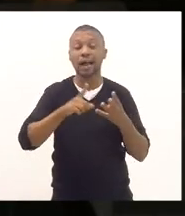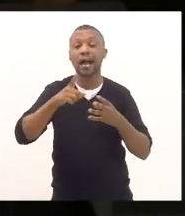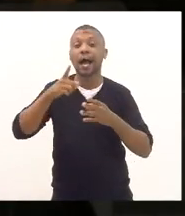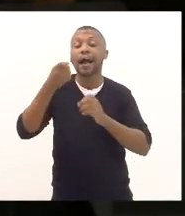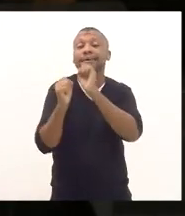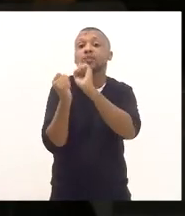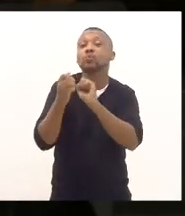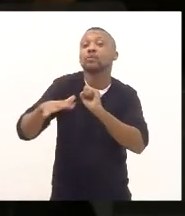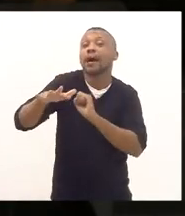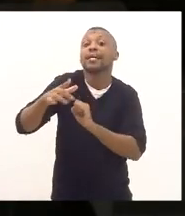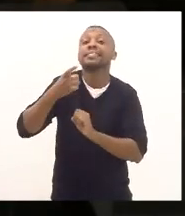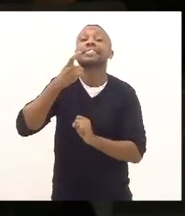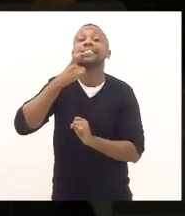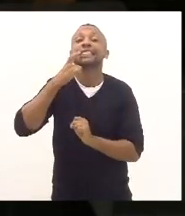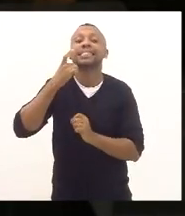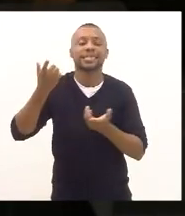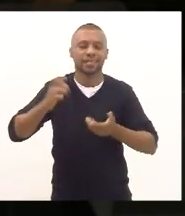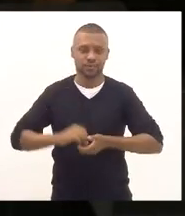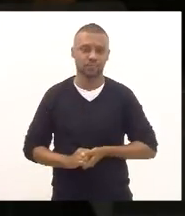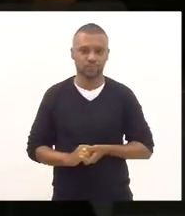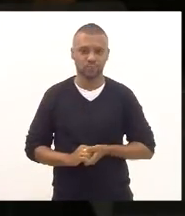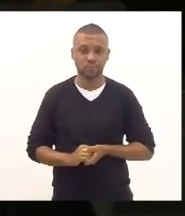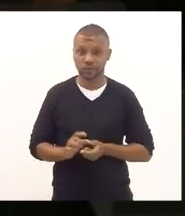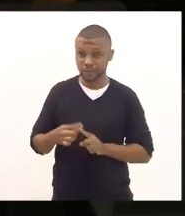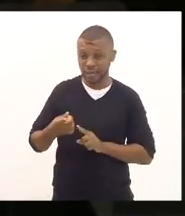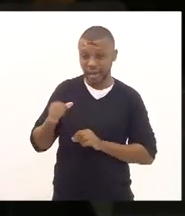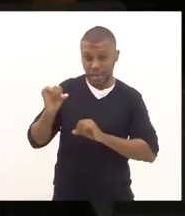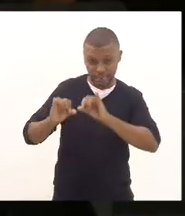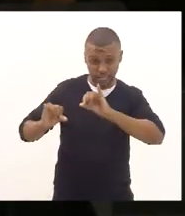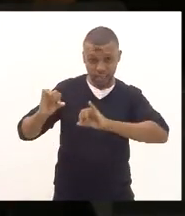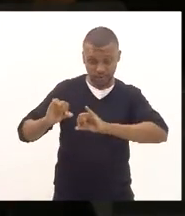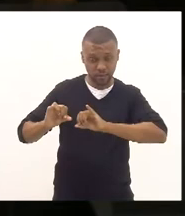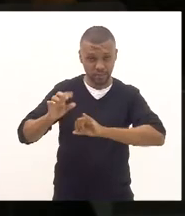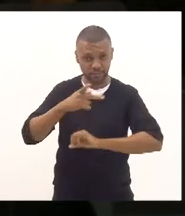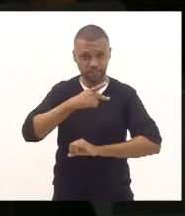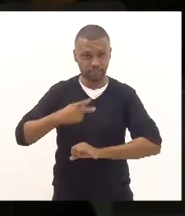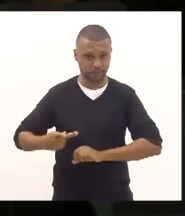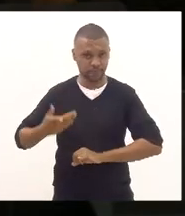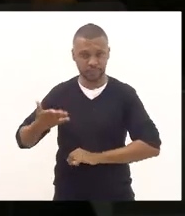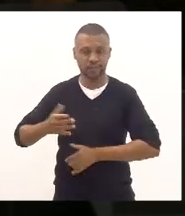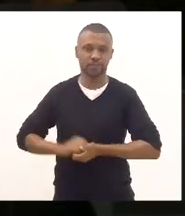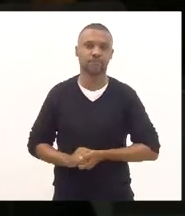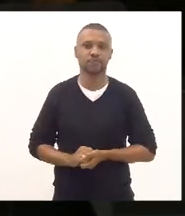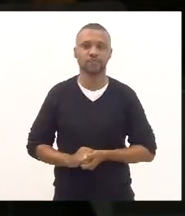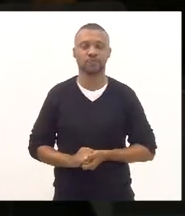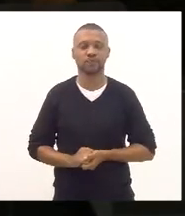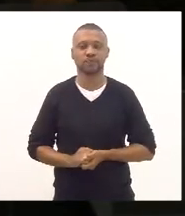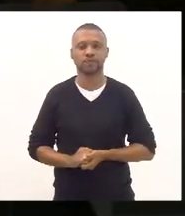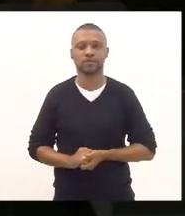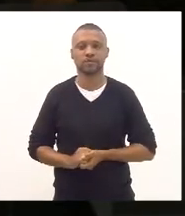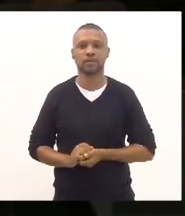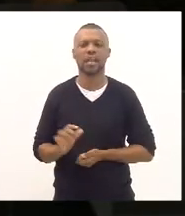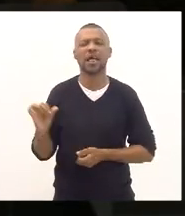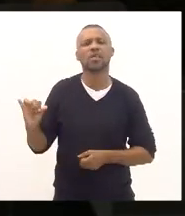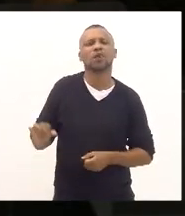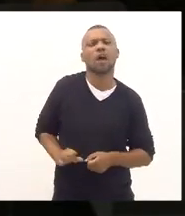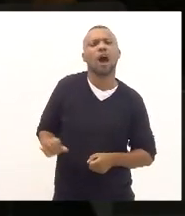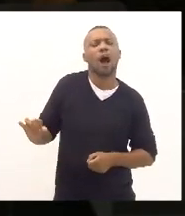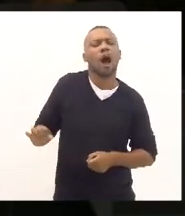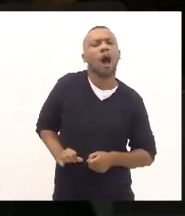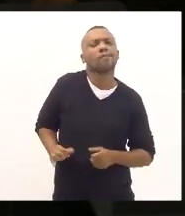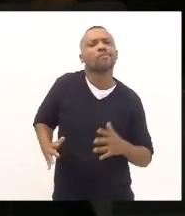plástico a indústria química senhora presidente Quem sofre